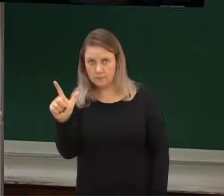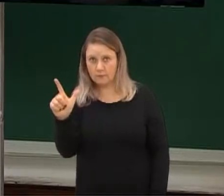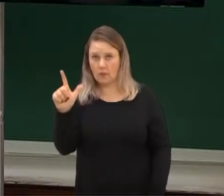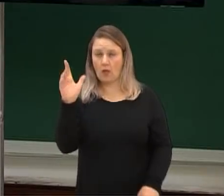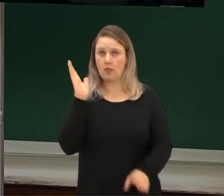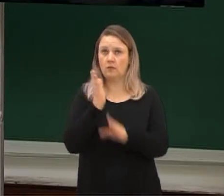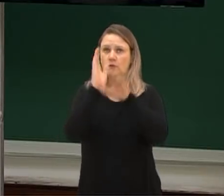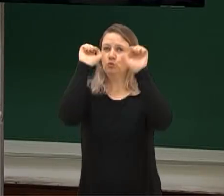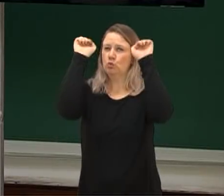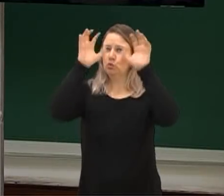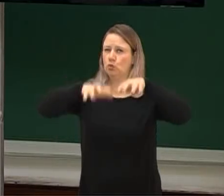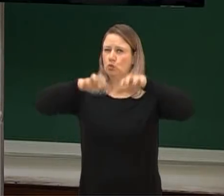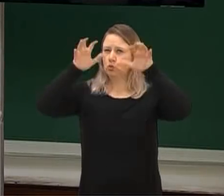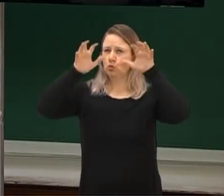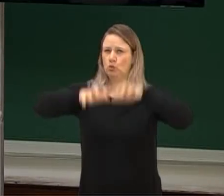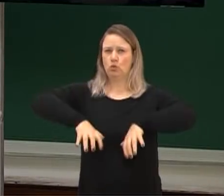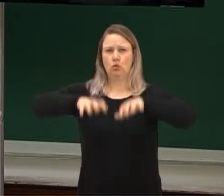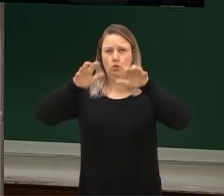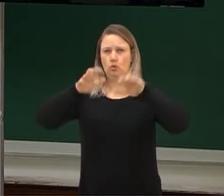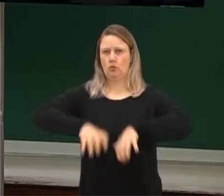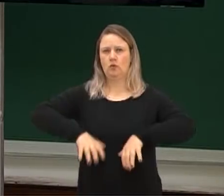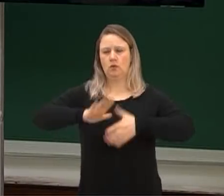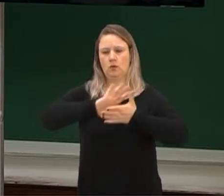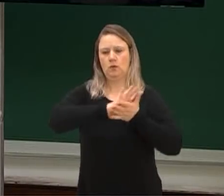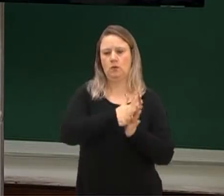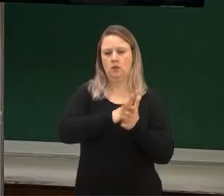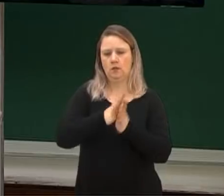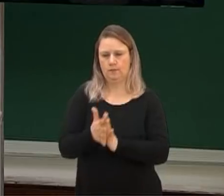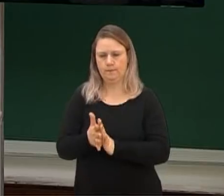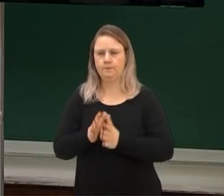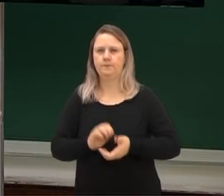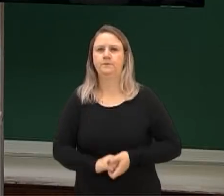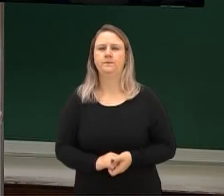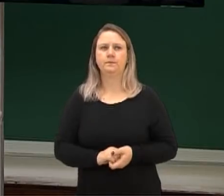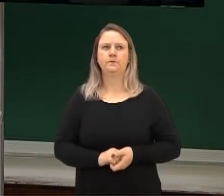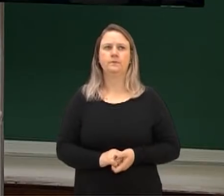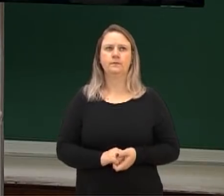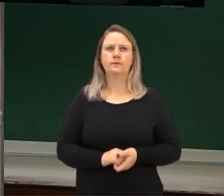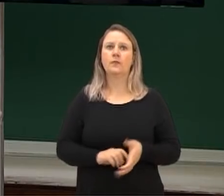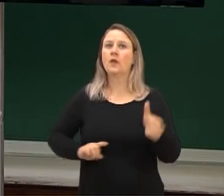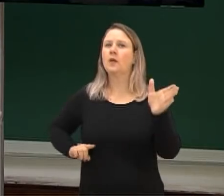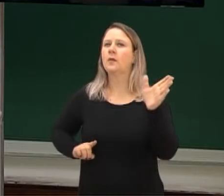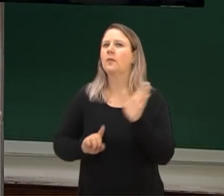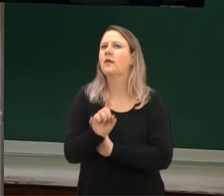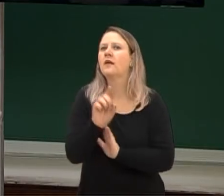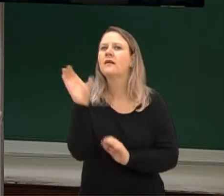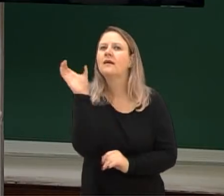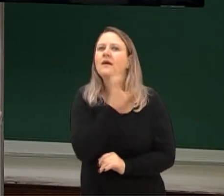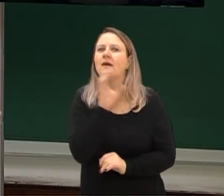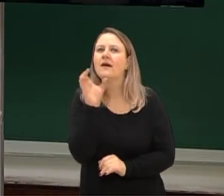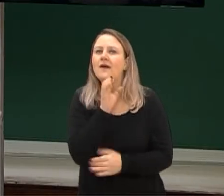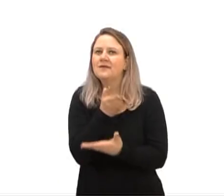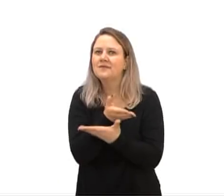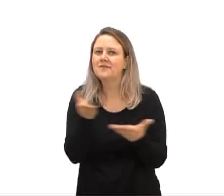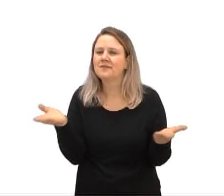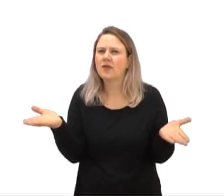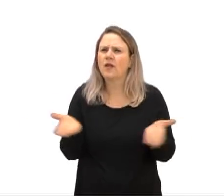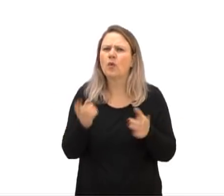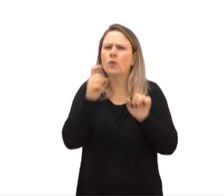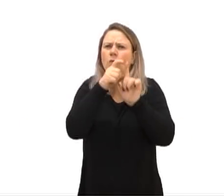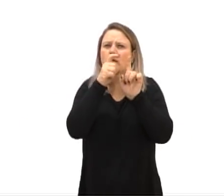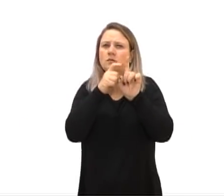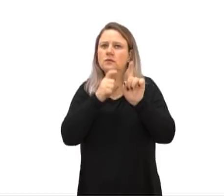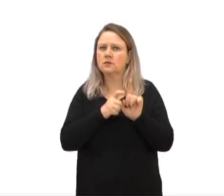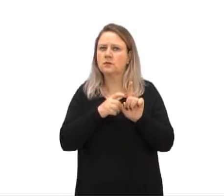da Graciosa, a erosão pluvial. Um quiz para vocês agora. Qual é o tipo